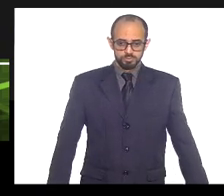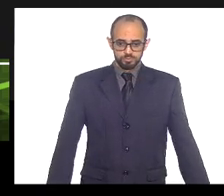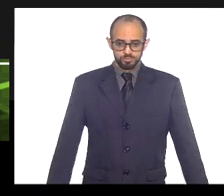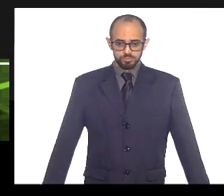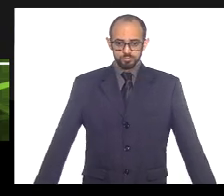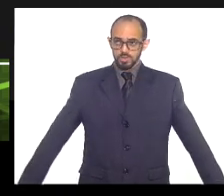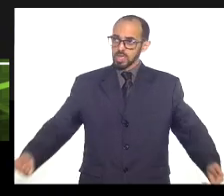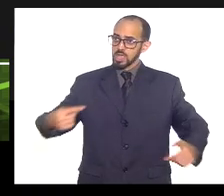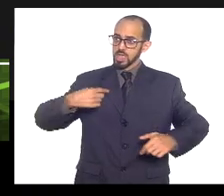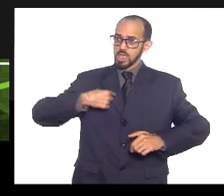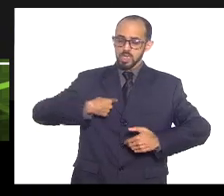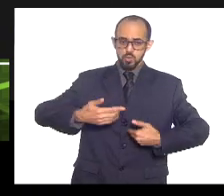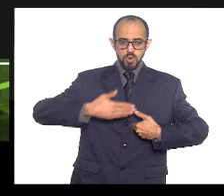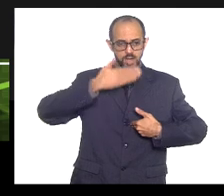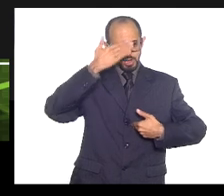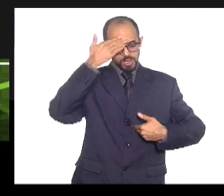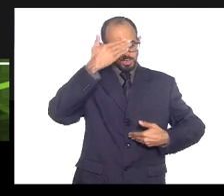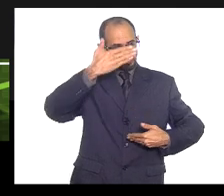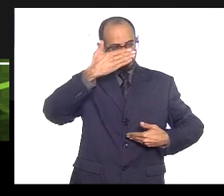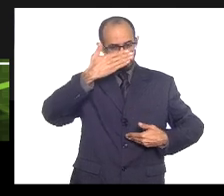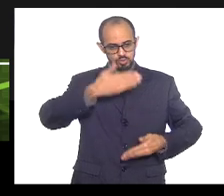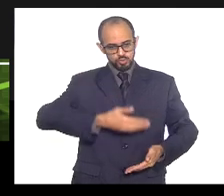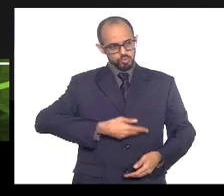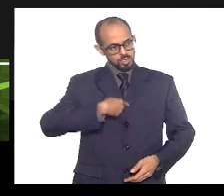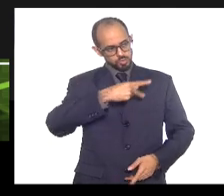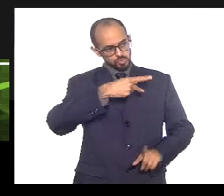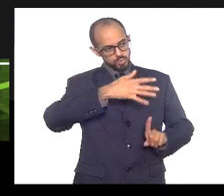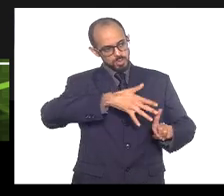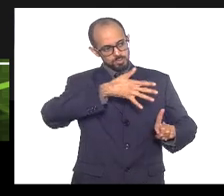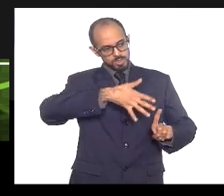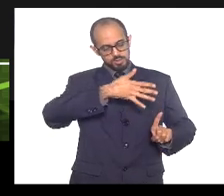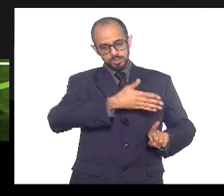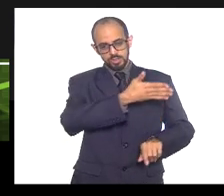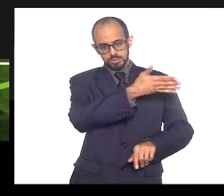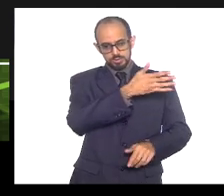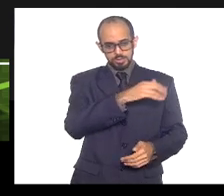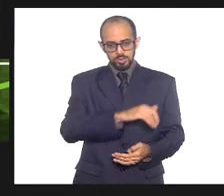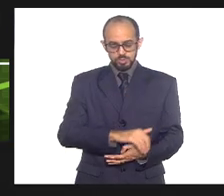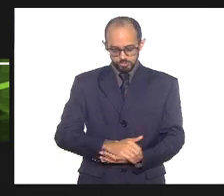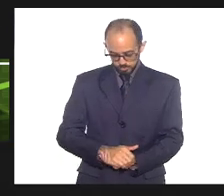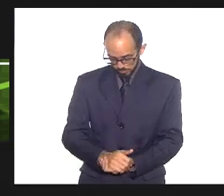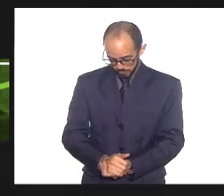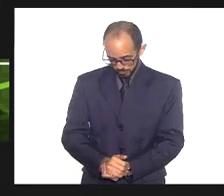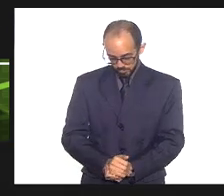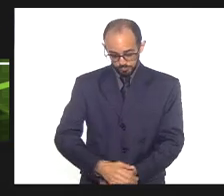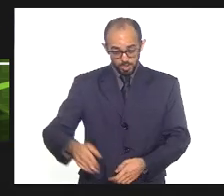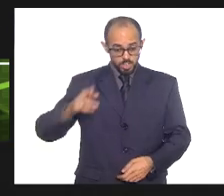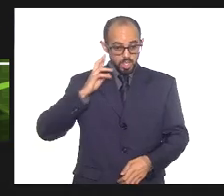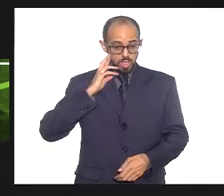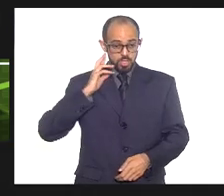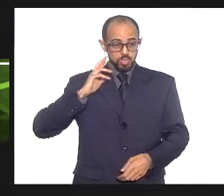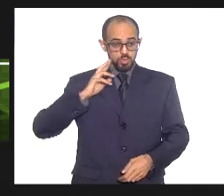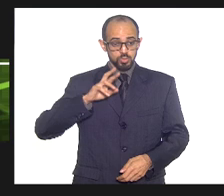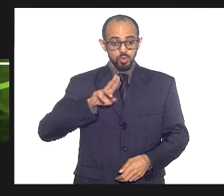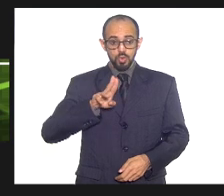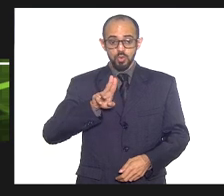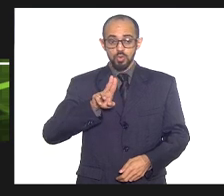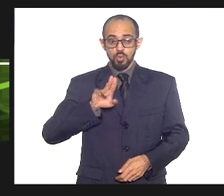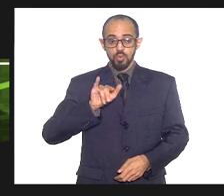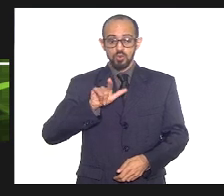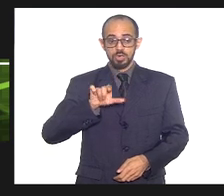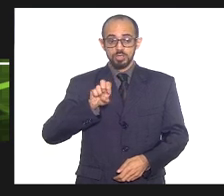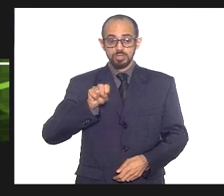Eu agradeço a sua apresentação, doutor Ulisses